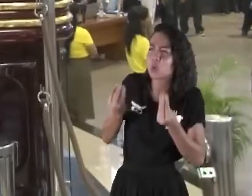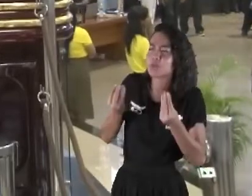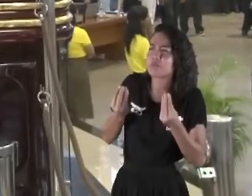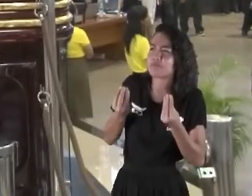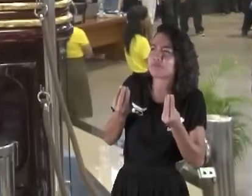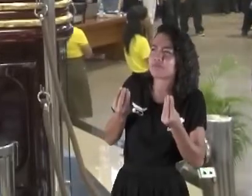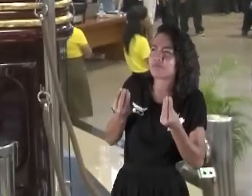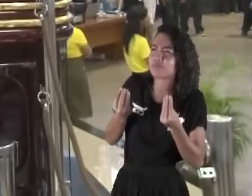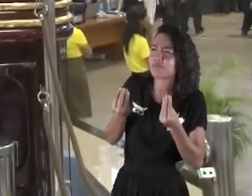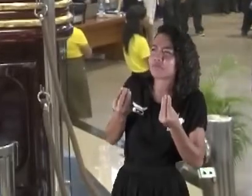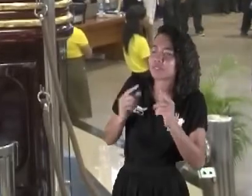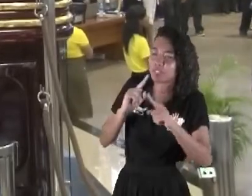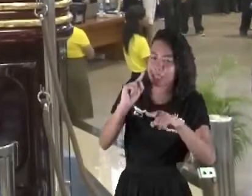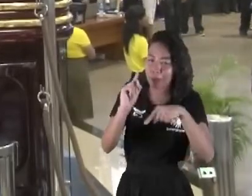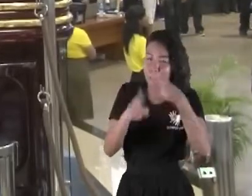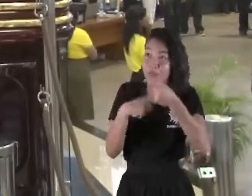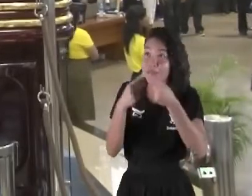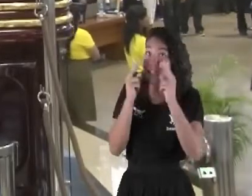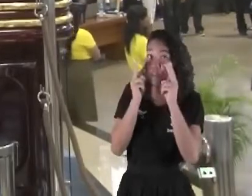Depois que ele viu,